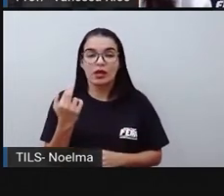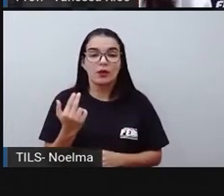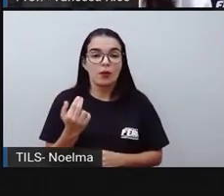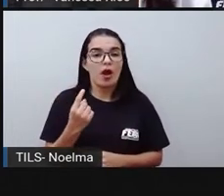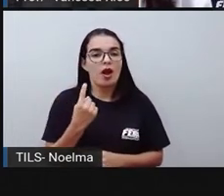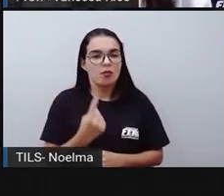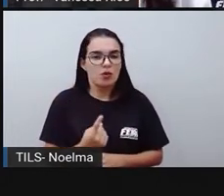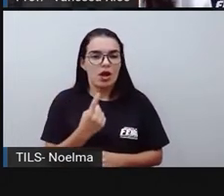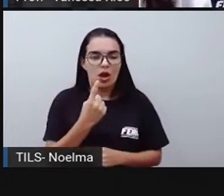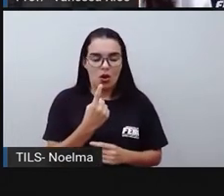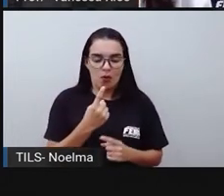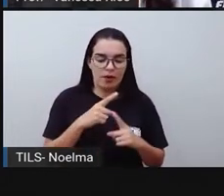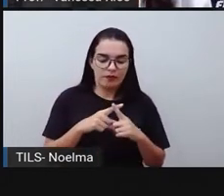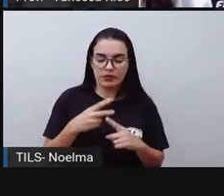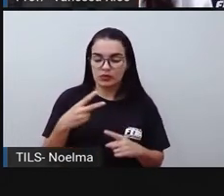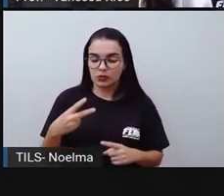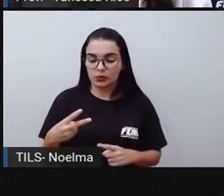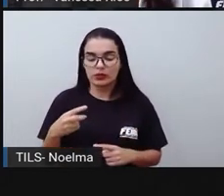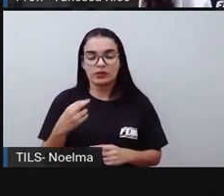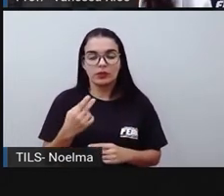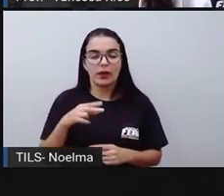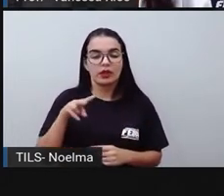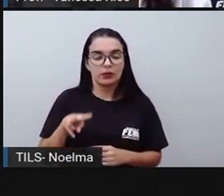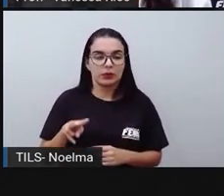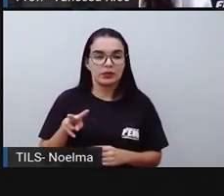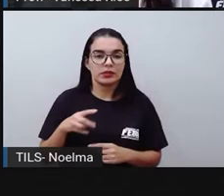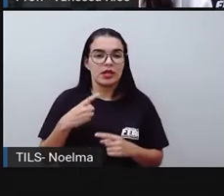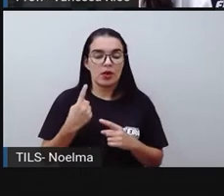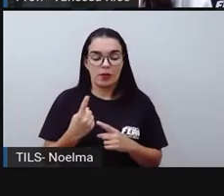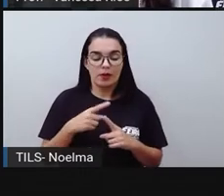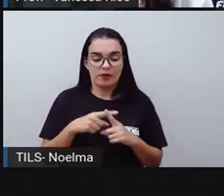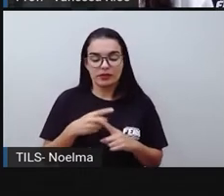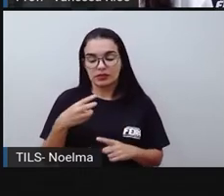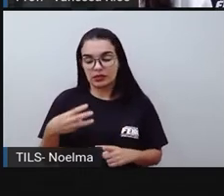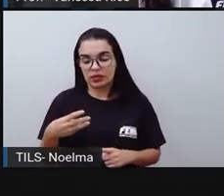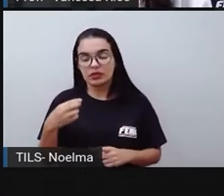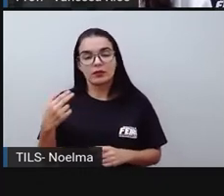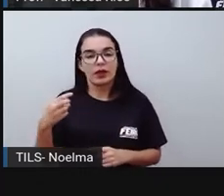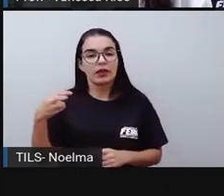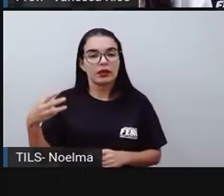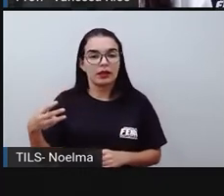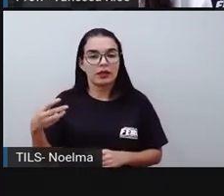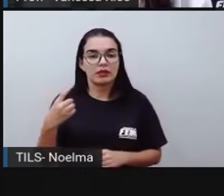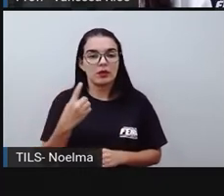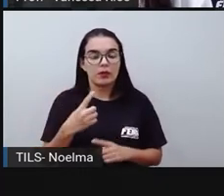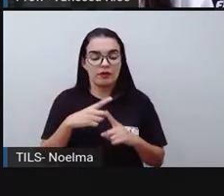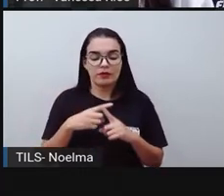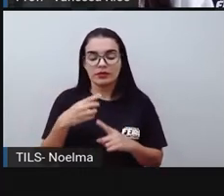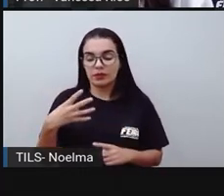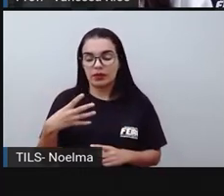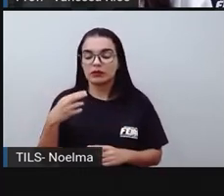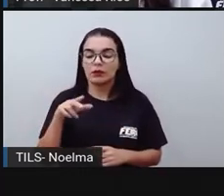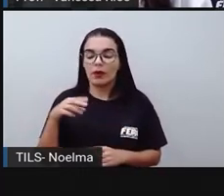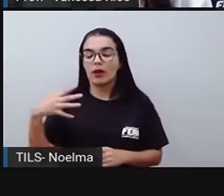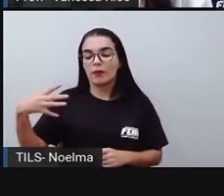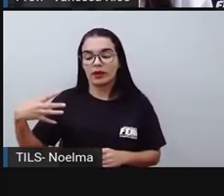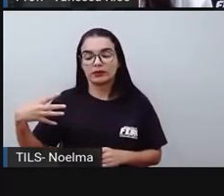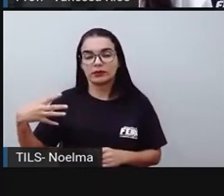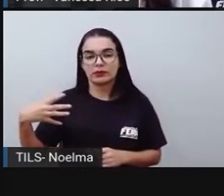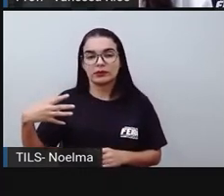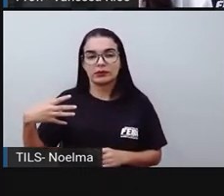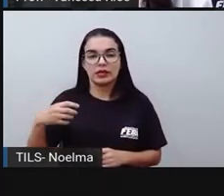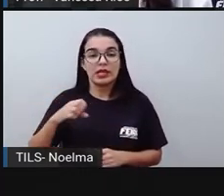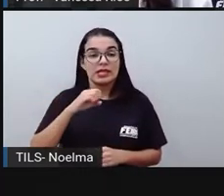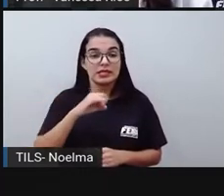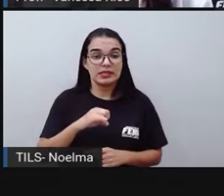uma. Uma vezes duas. Uma vezes três. Uma vezes quatro. Se